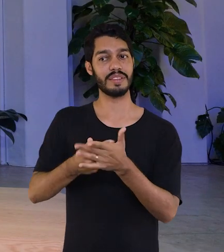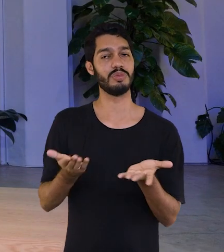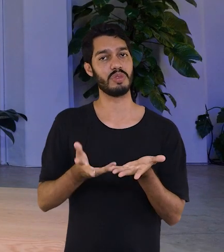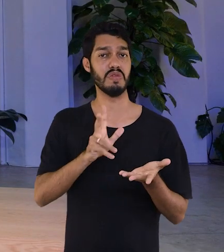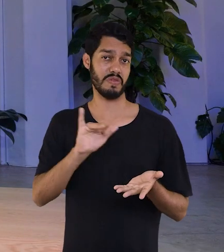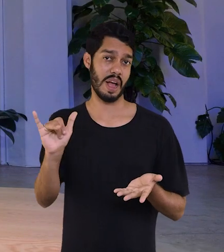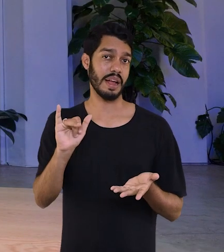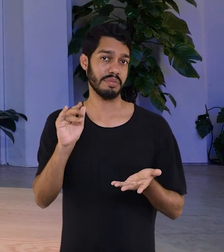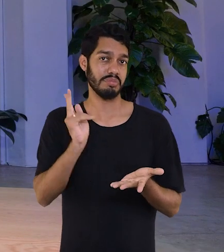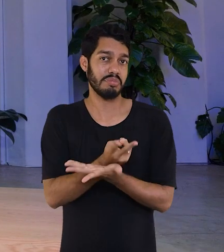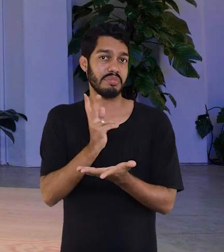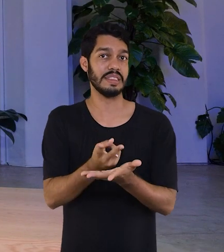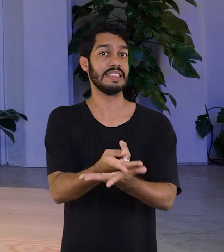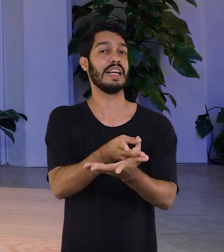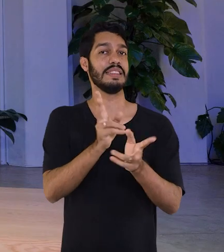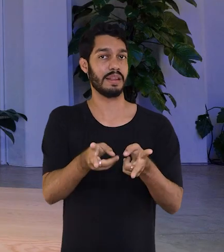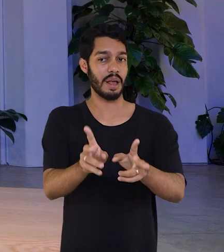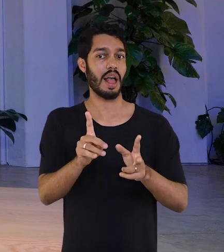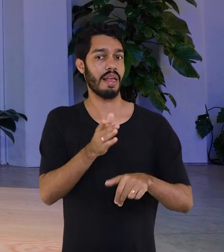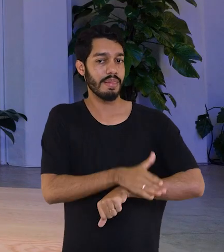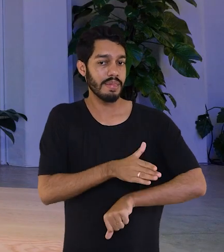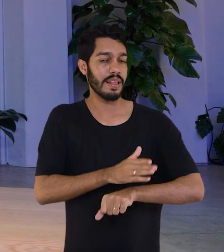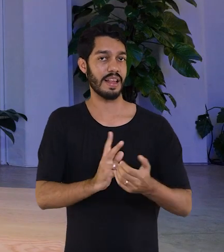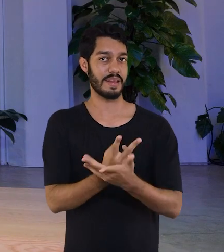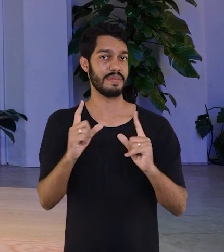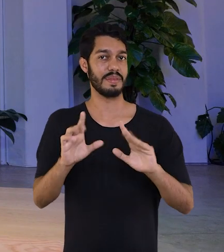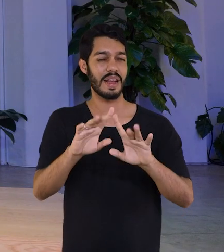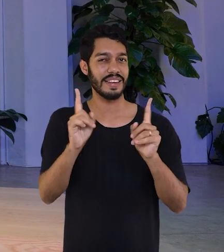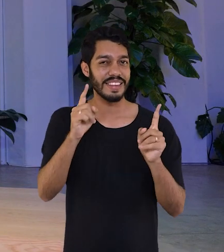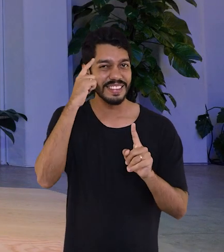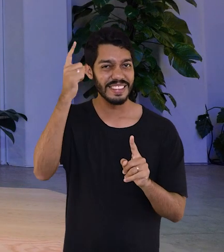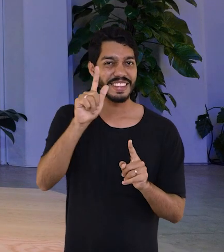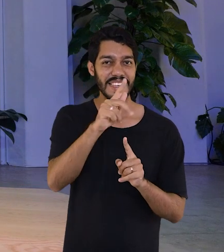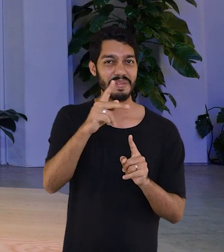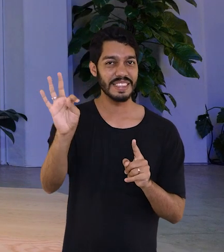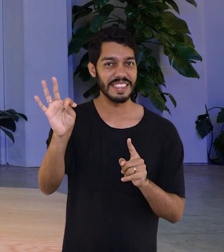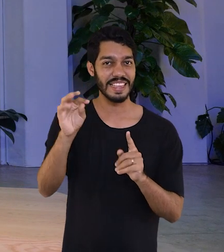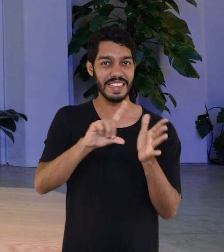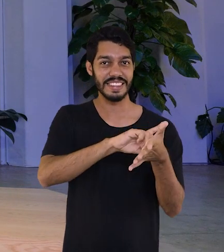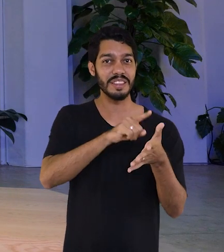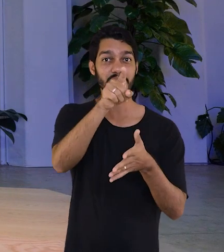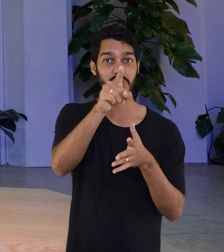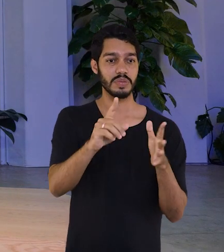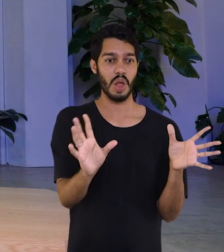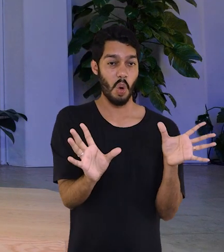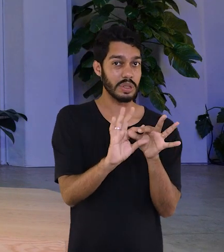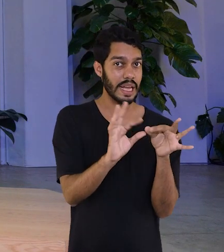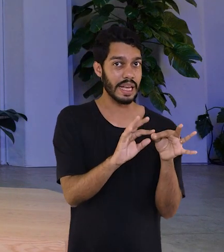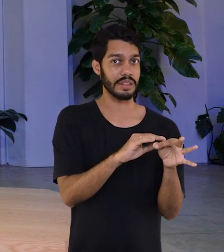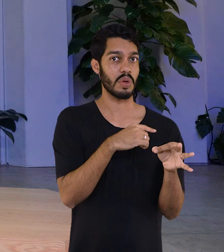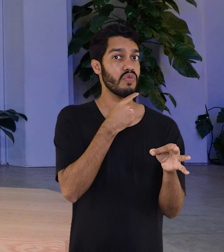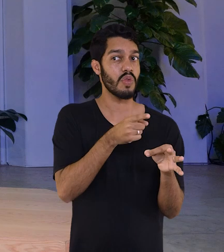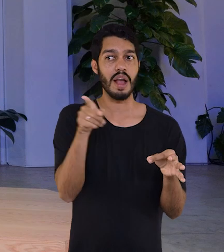mas ainda estão errando e para mim também eles vão continuar errando. Esses modelos vão ser treinados cada vez mais para errar menos, tanto é que, não sei se vocês lembram, mas os GPTs